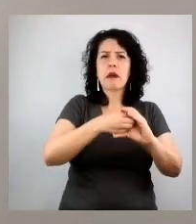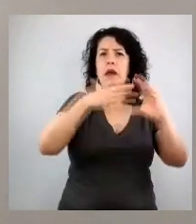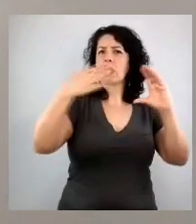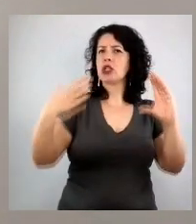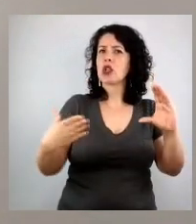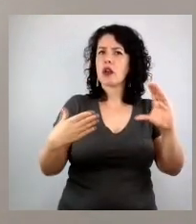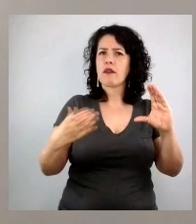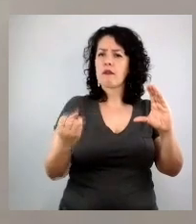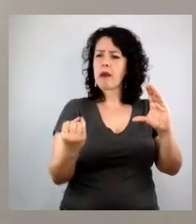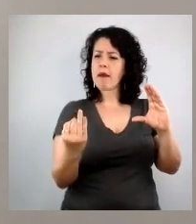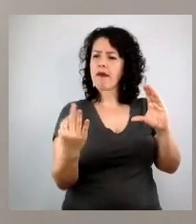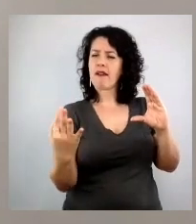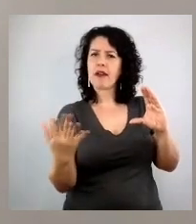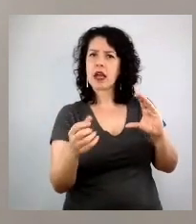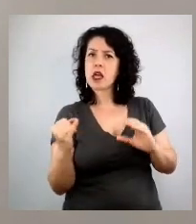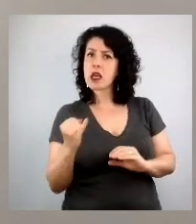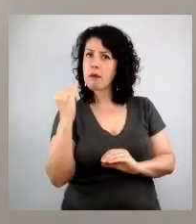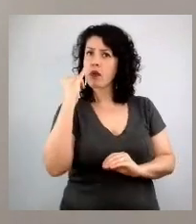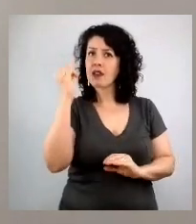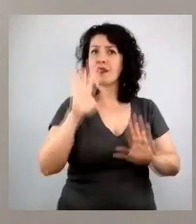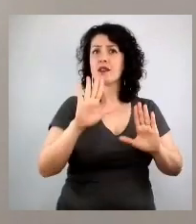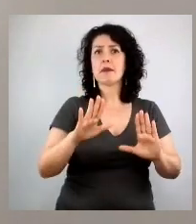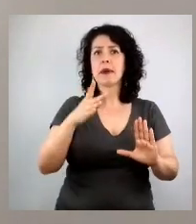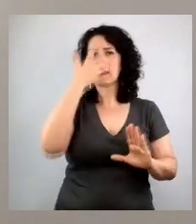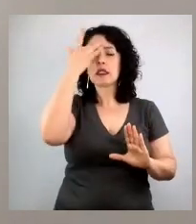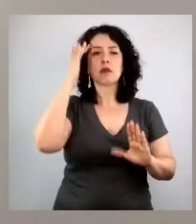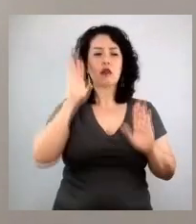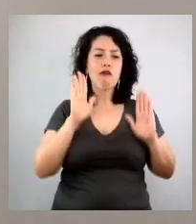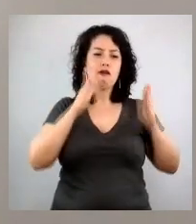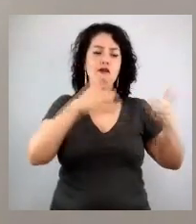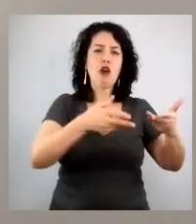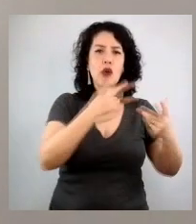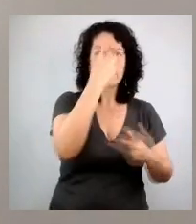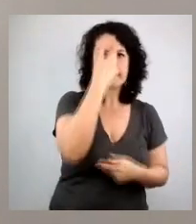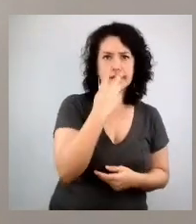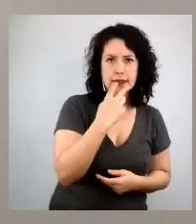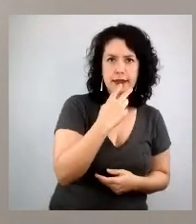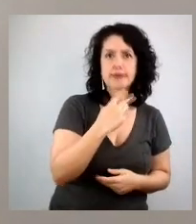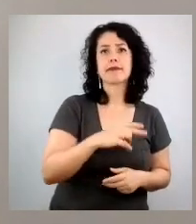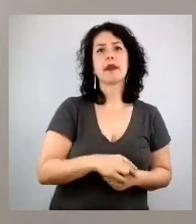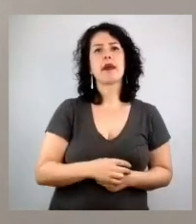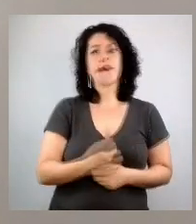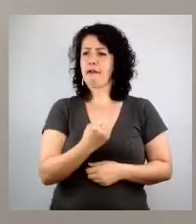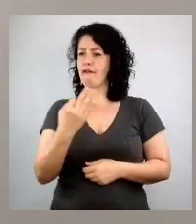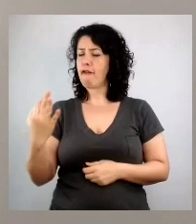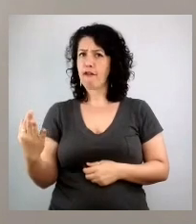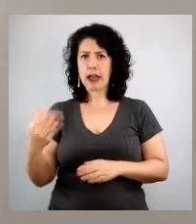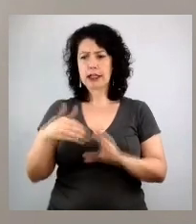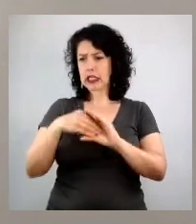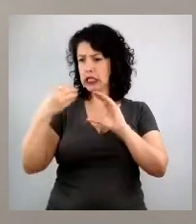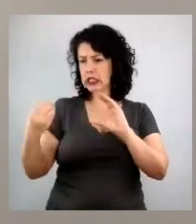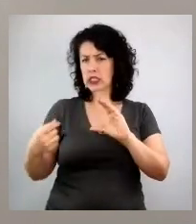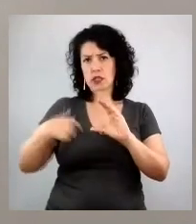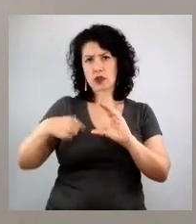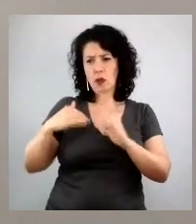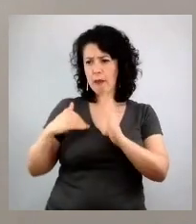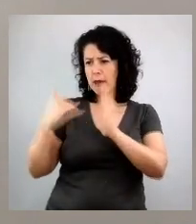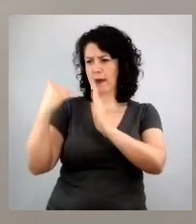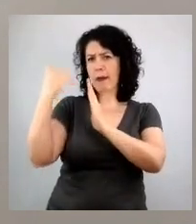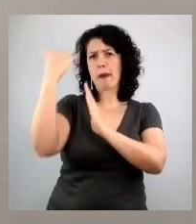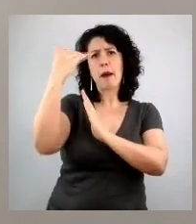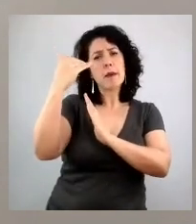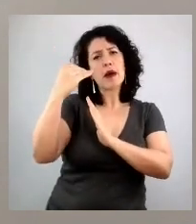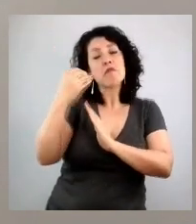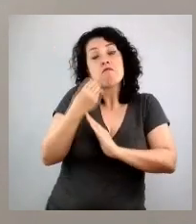importantes e talvez até mais relevantes do que ser cega. Não que eu goste de esconder nem ignorar, mas eu sempre digo